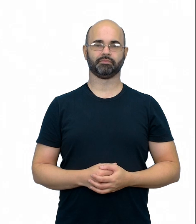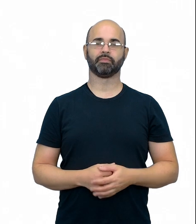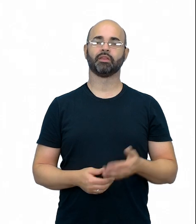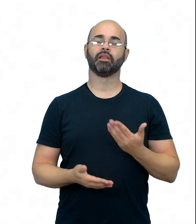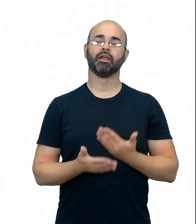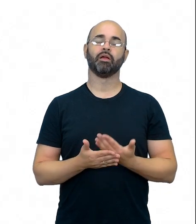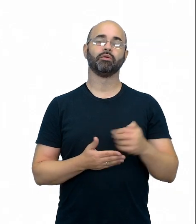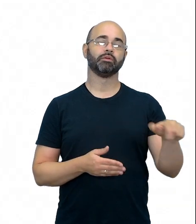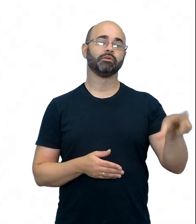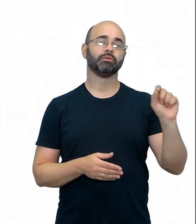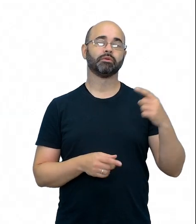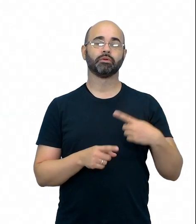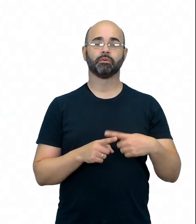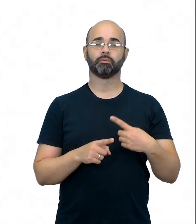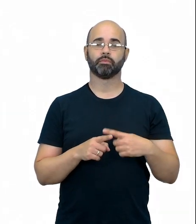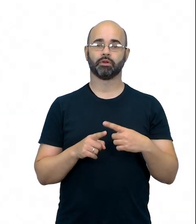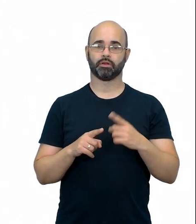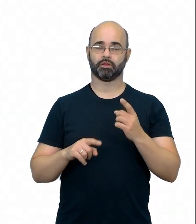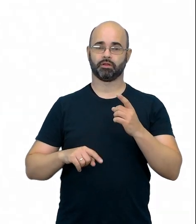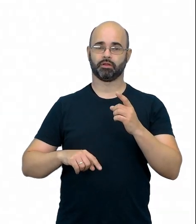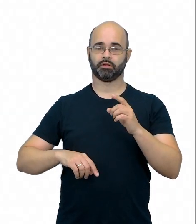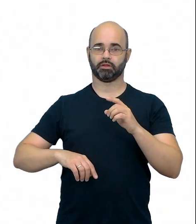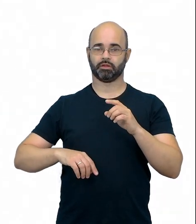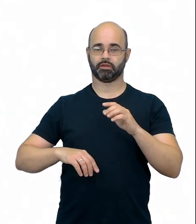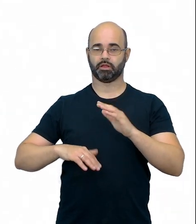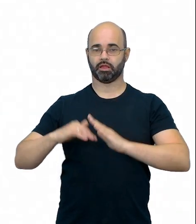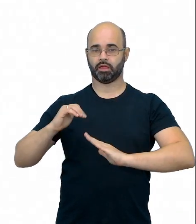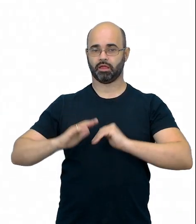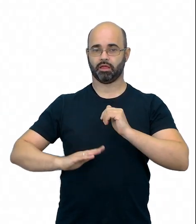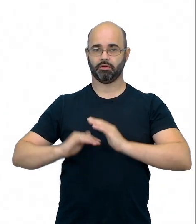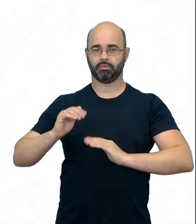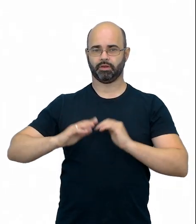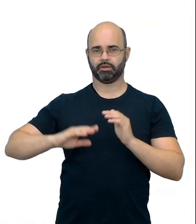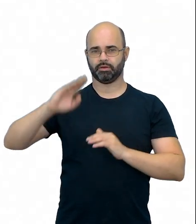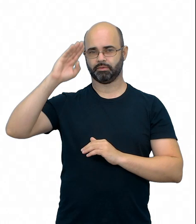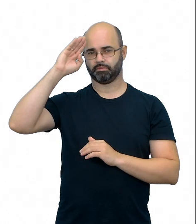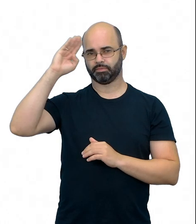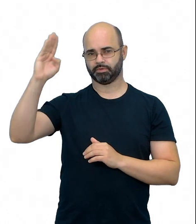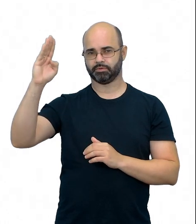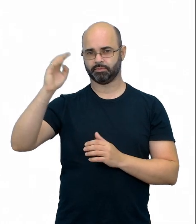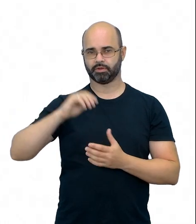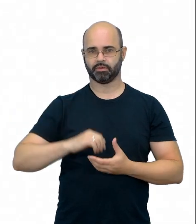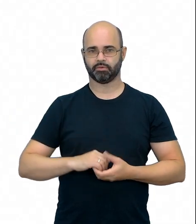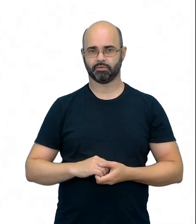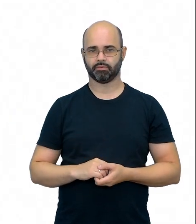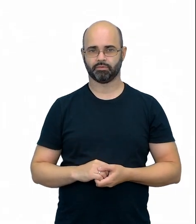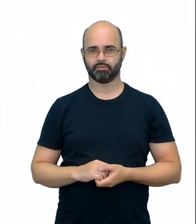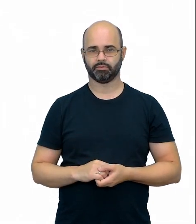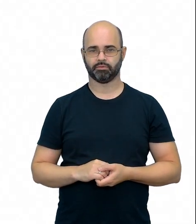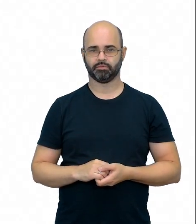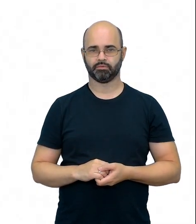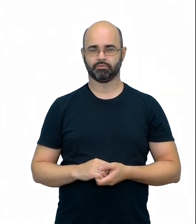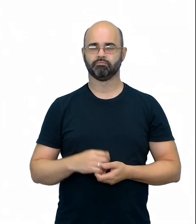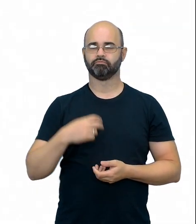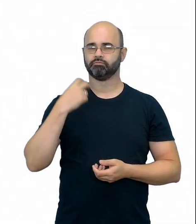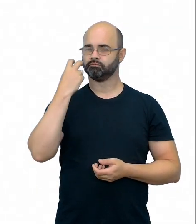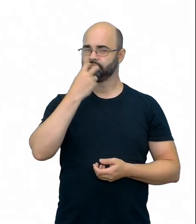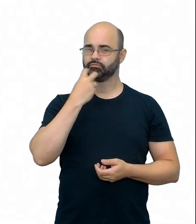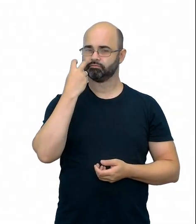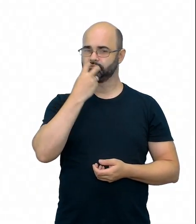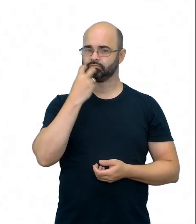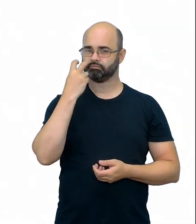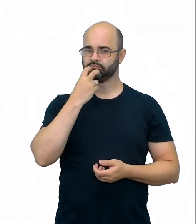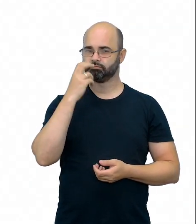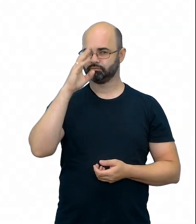habilidade essencial que contempla o cordel, um gênero oral com marcas de oralidade em sua